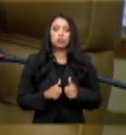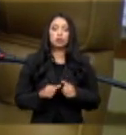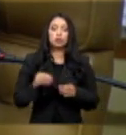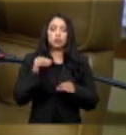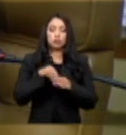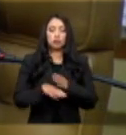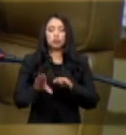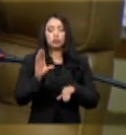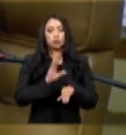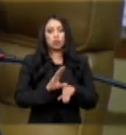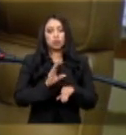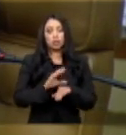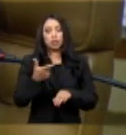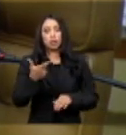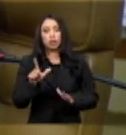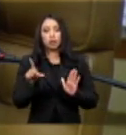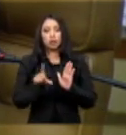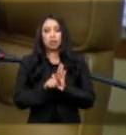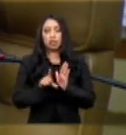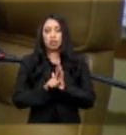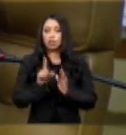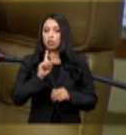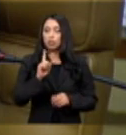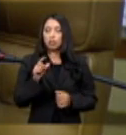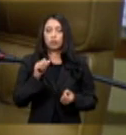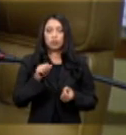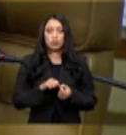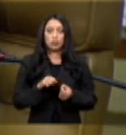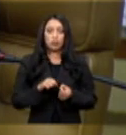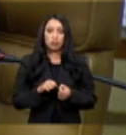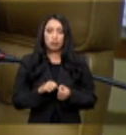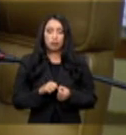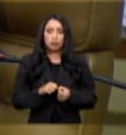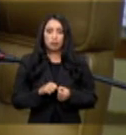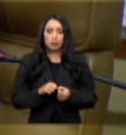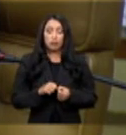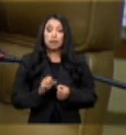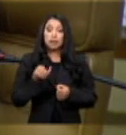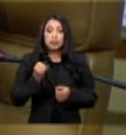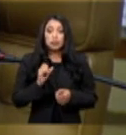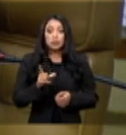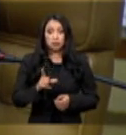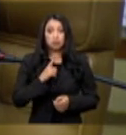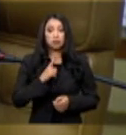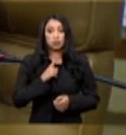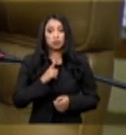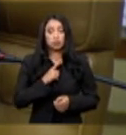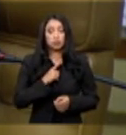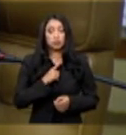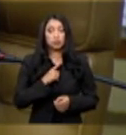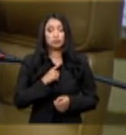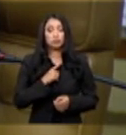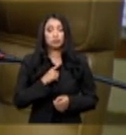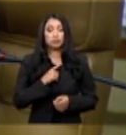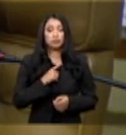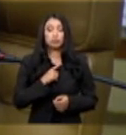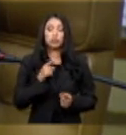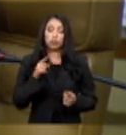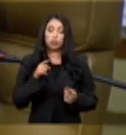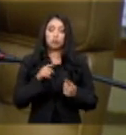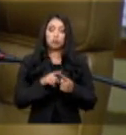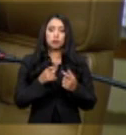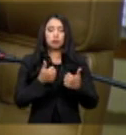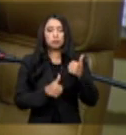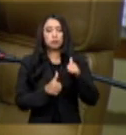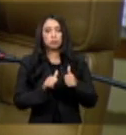lei que trata, que não é mencionada na Constituição, que se viesse, e que se vier, vai ser objeto de um